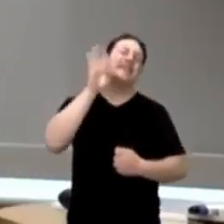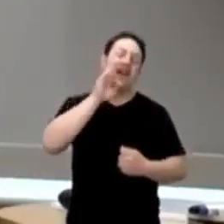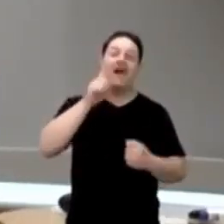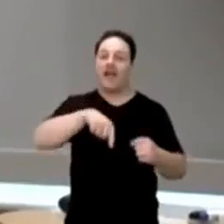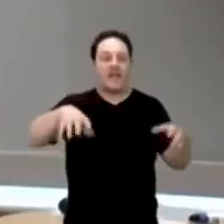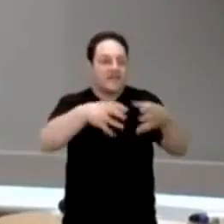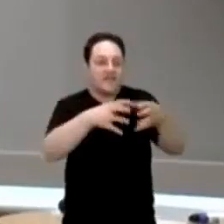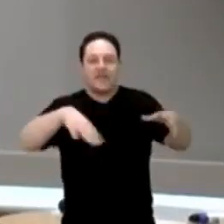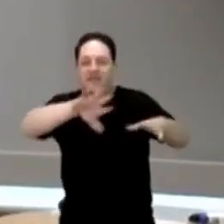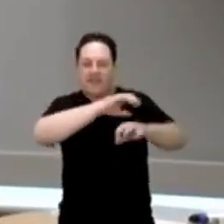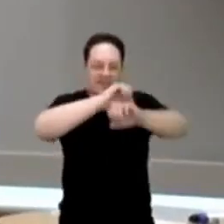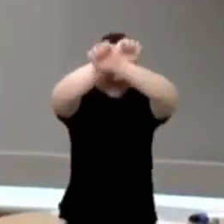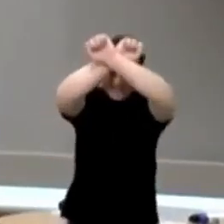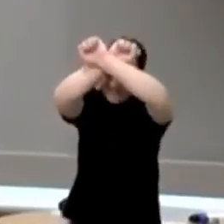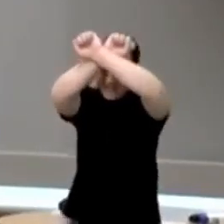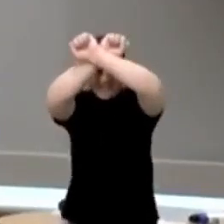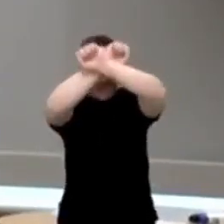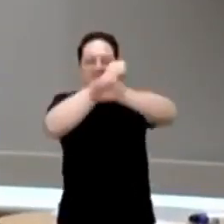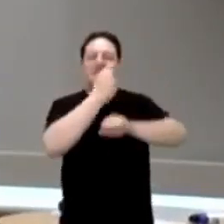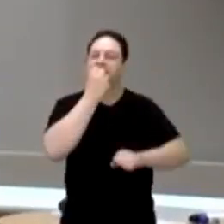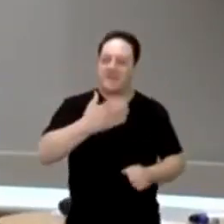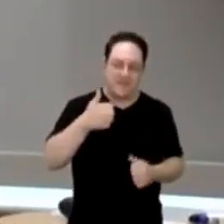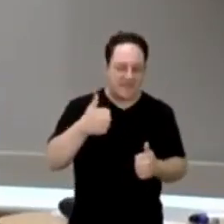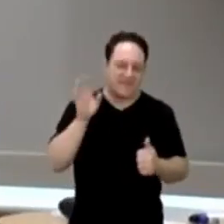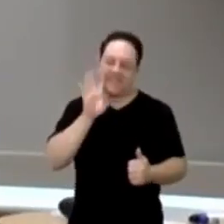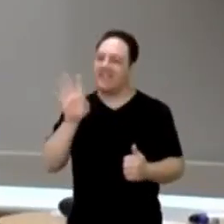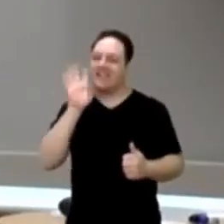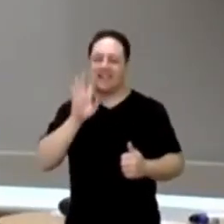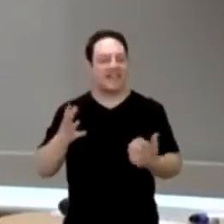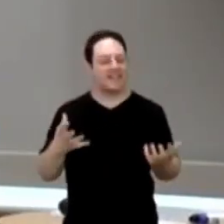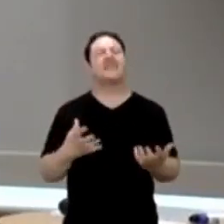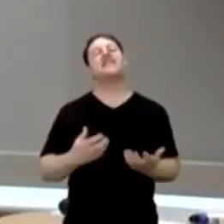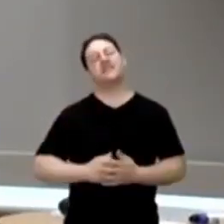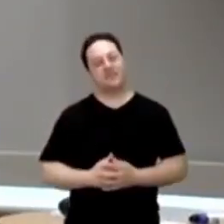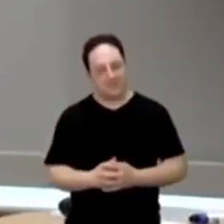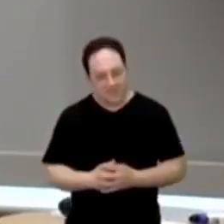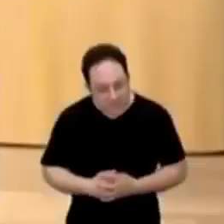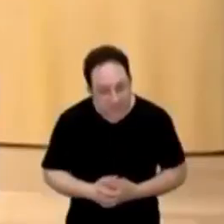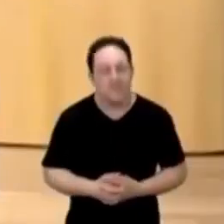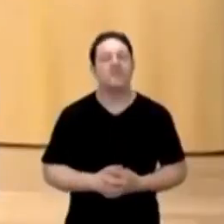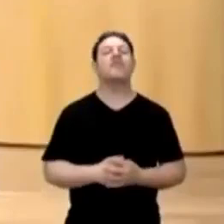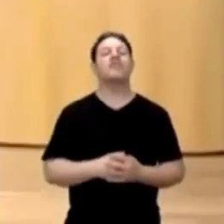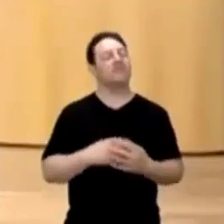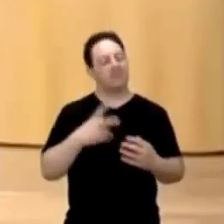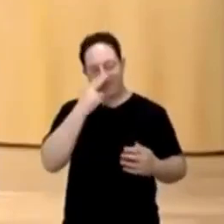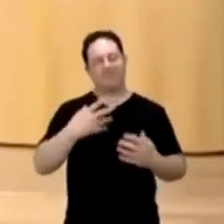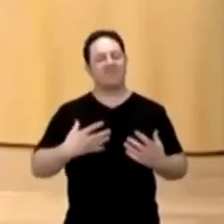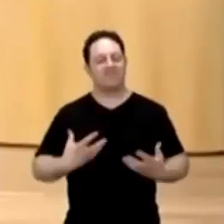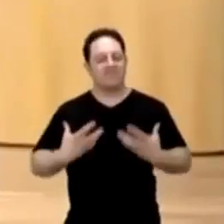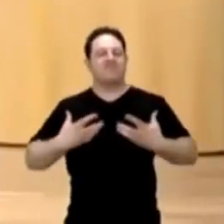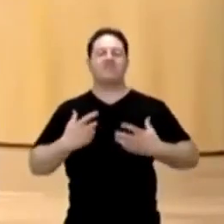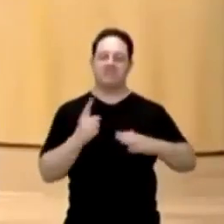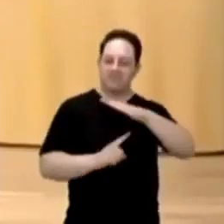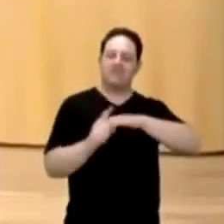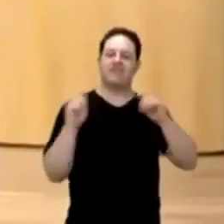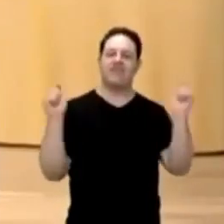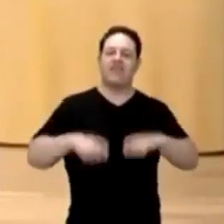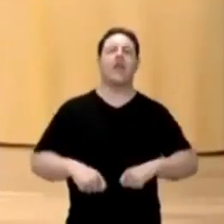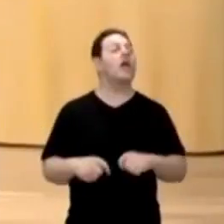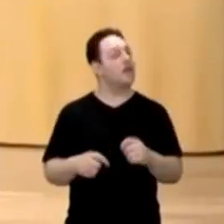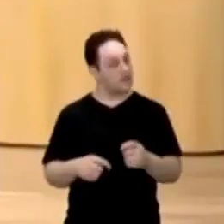esse molecado, todo esse mundo aí, ó, com o X, se empoderando. Sim,